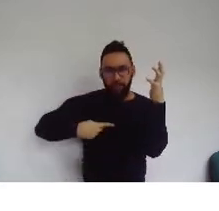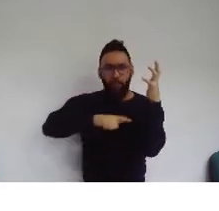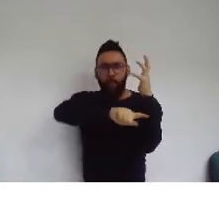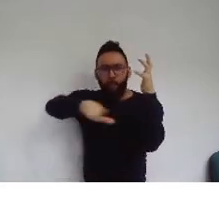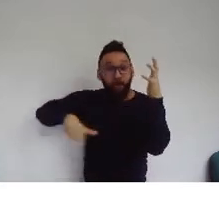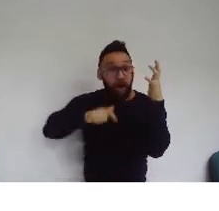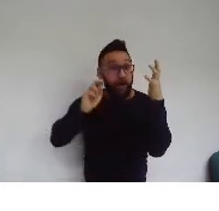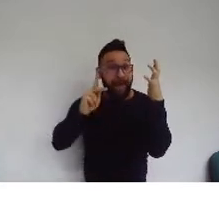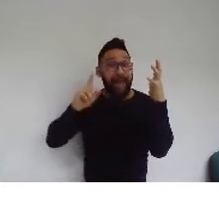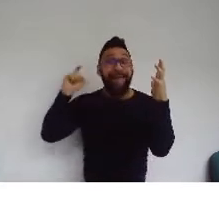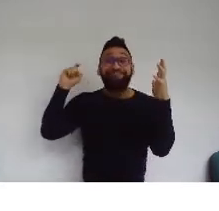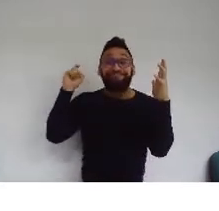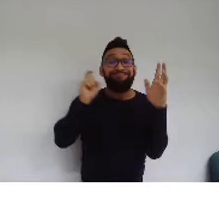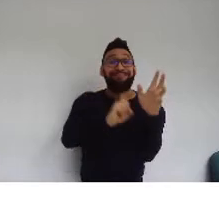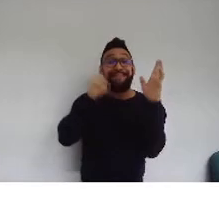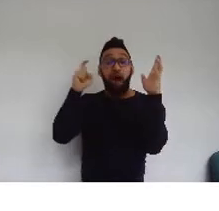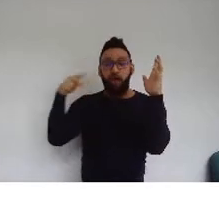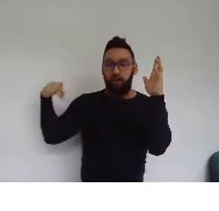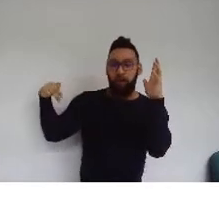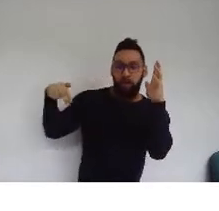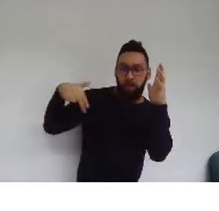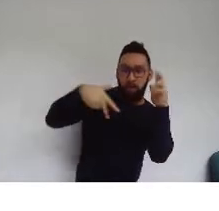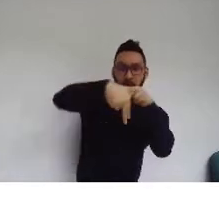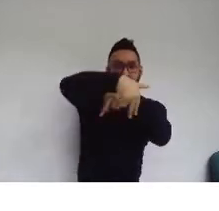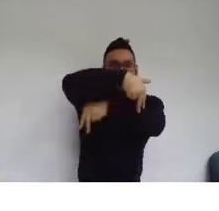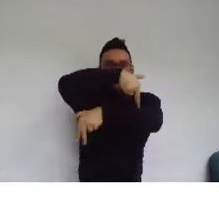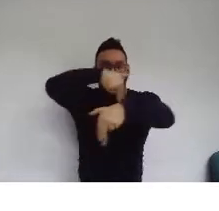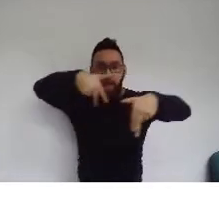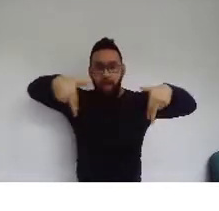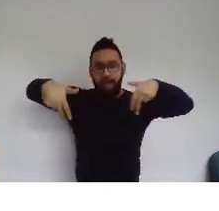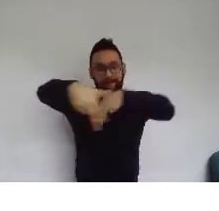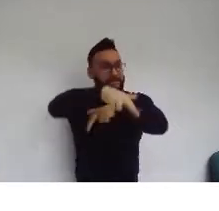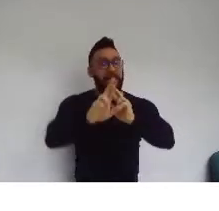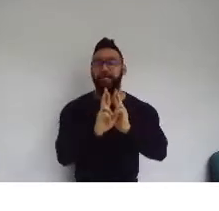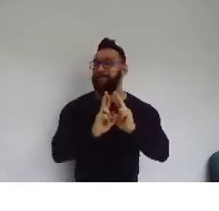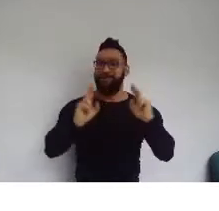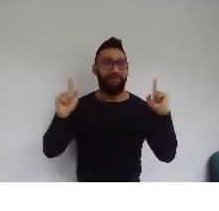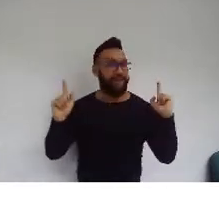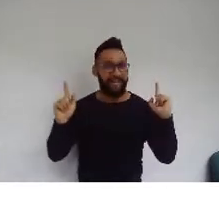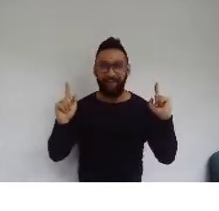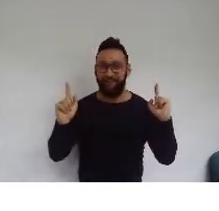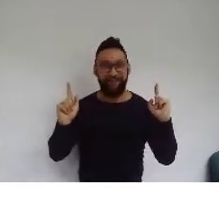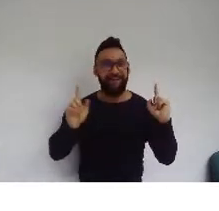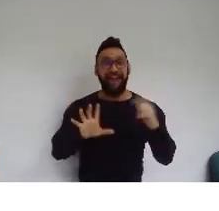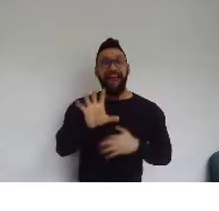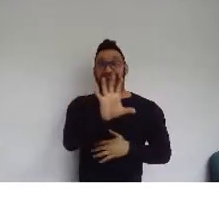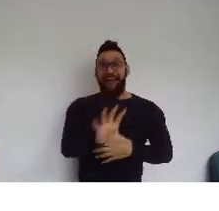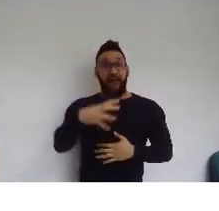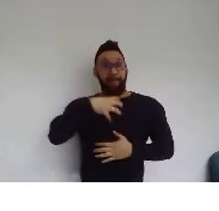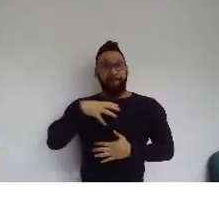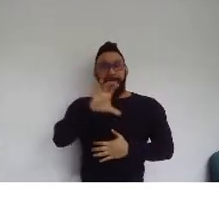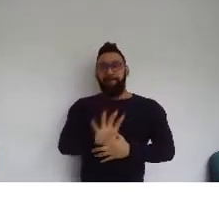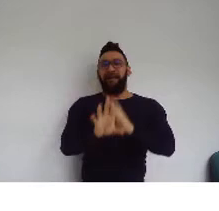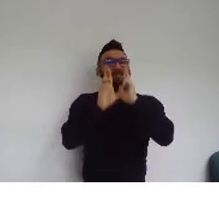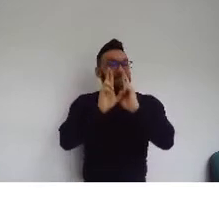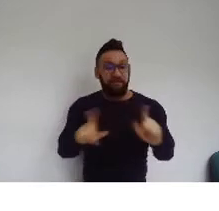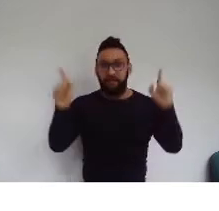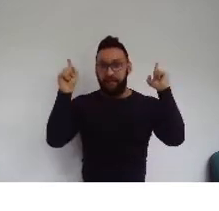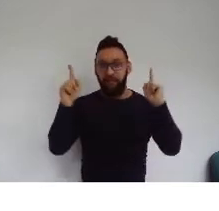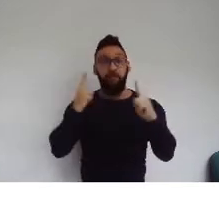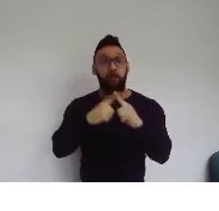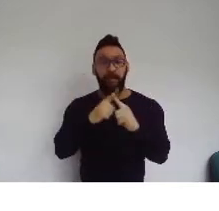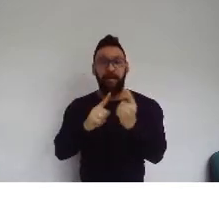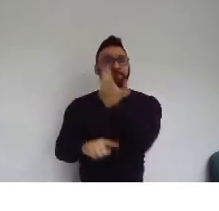valer possibilita ler o que ali ocorre para além de um espaço para práticas